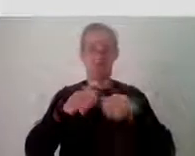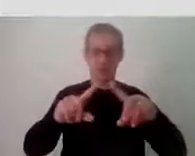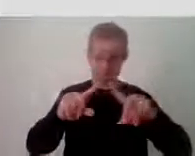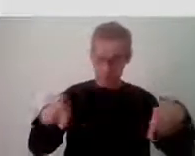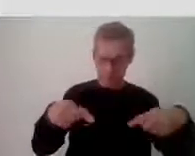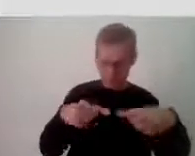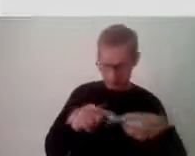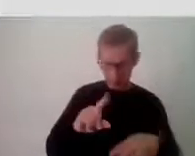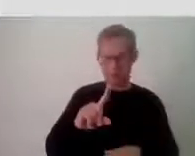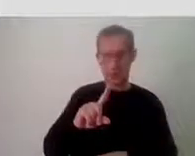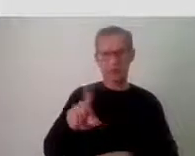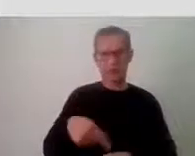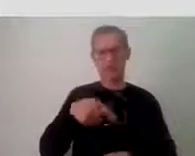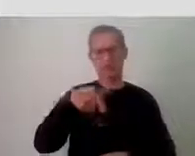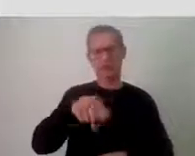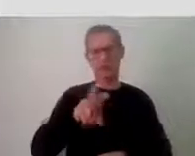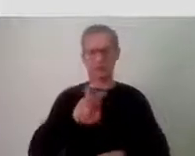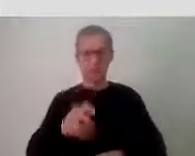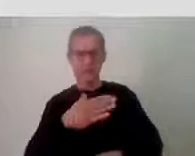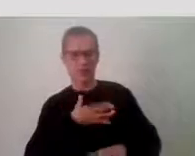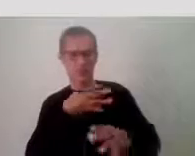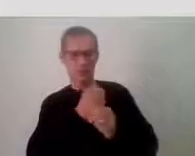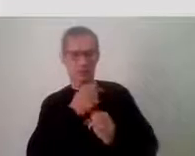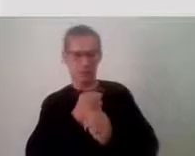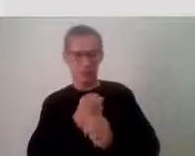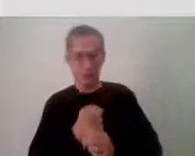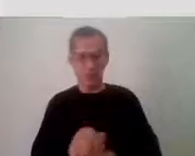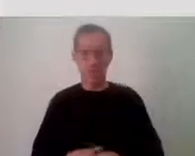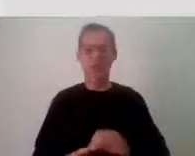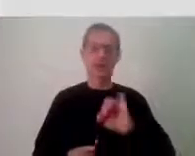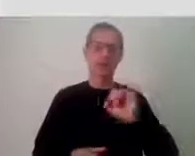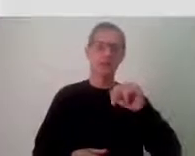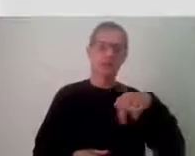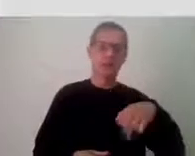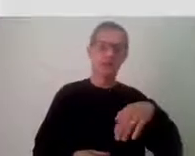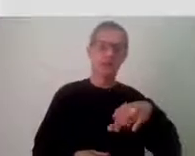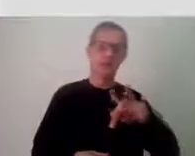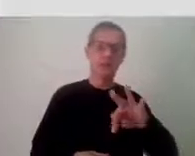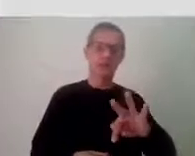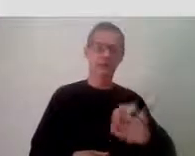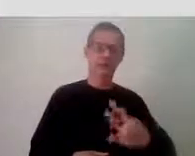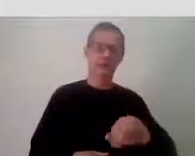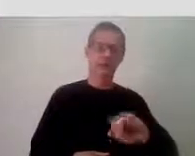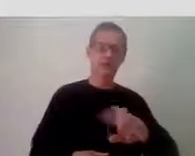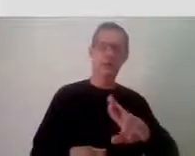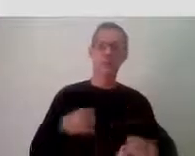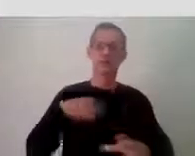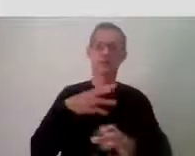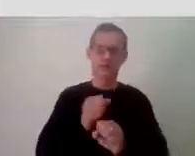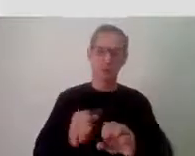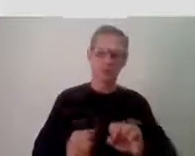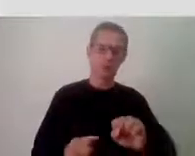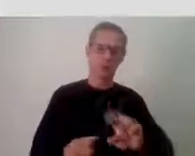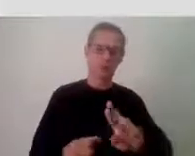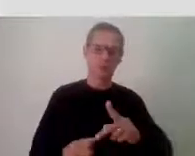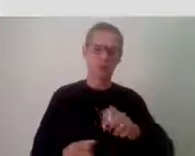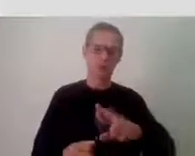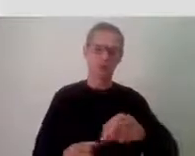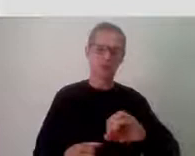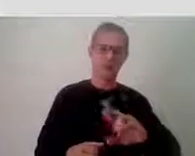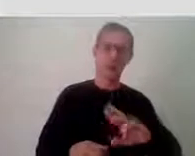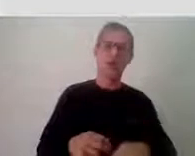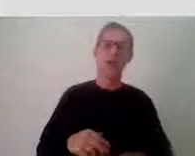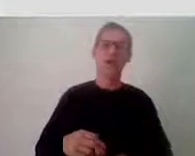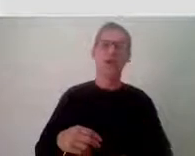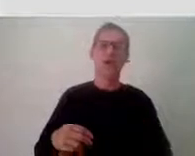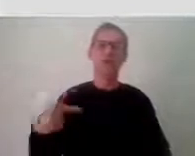área é de 1,75. Essa é a minha soma inferior. E a minha soma superior? Eu já pego os maiores valores